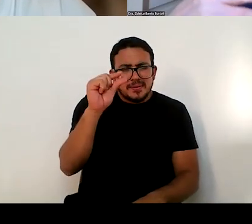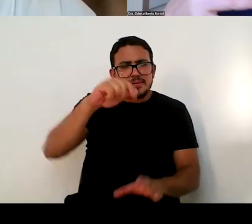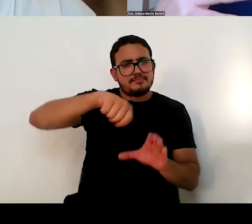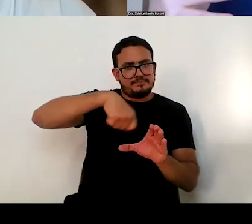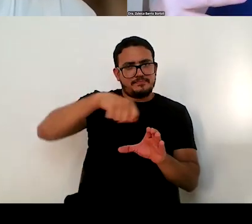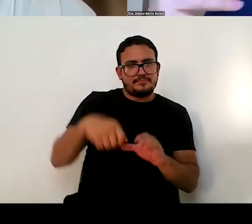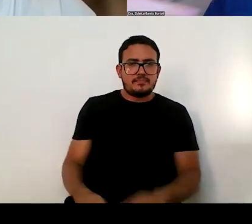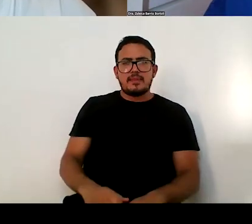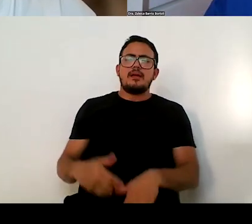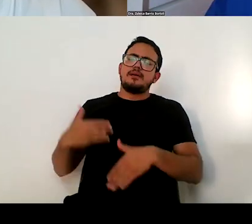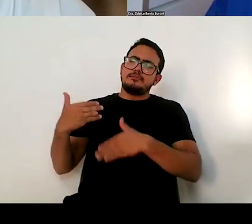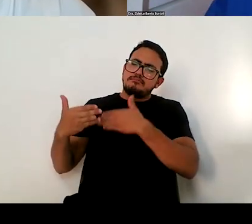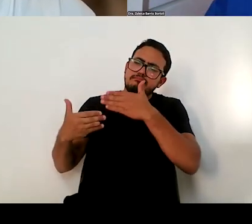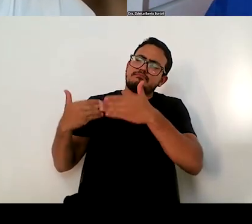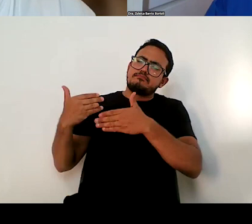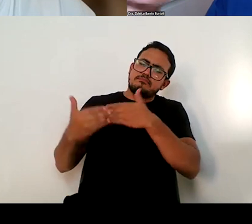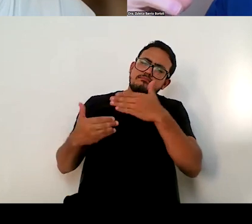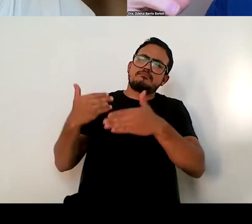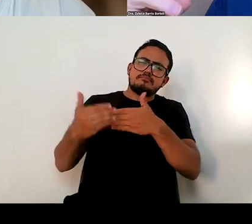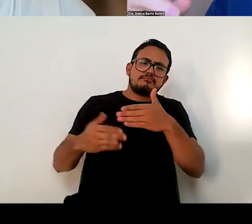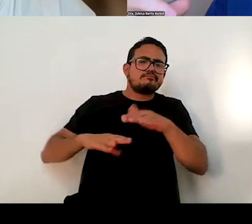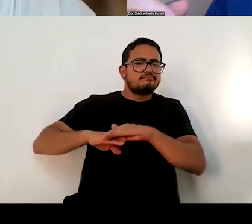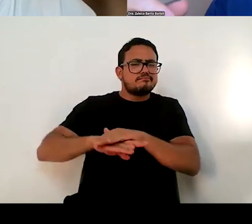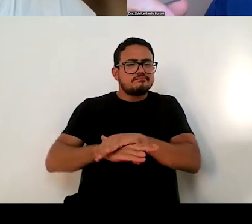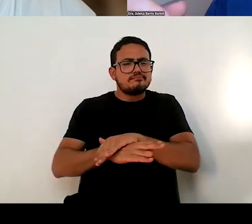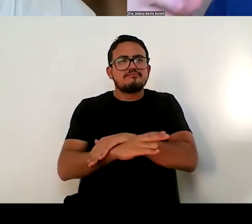vai perceber que aquilo que antes você gostava, você vai achar que era